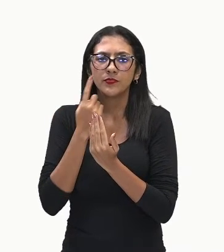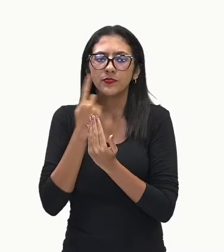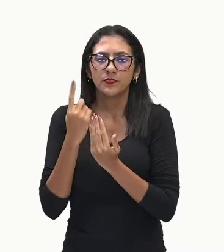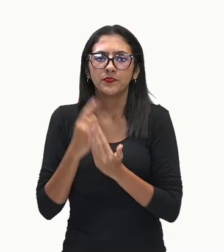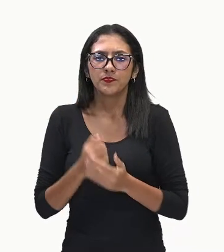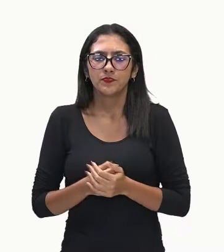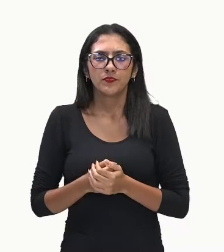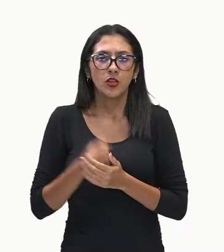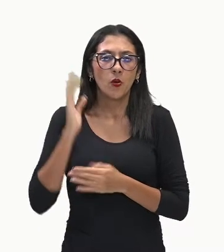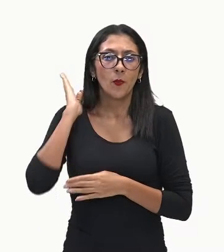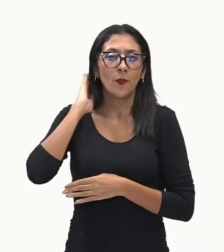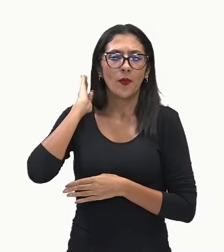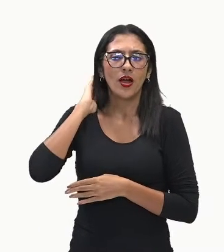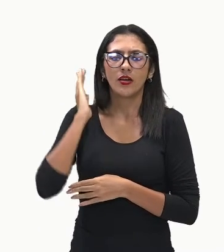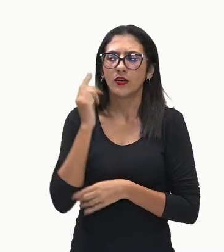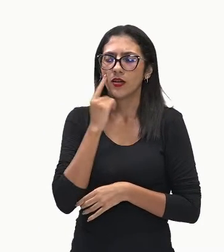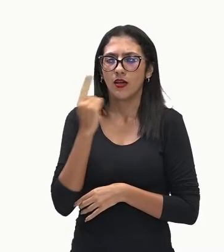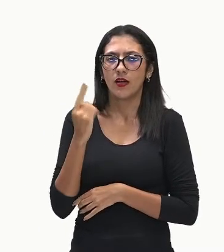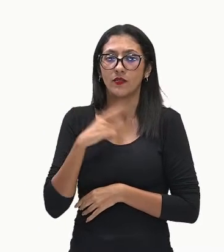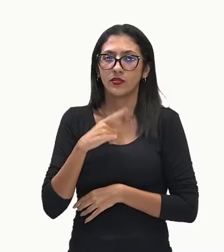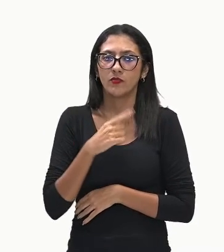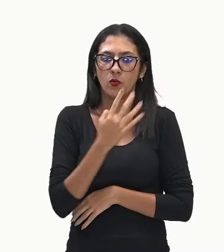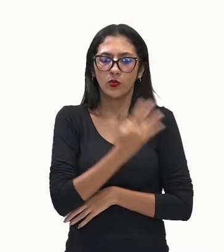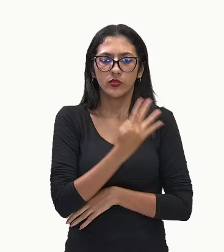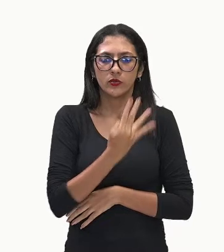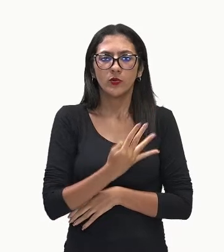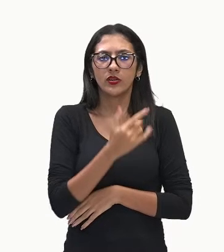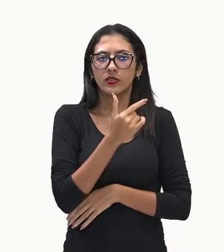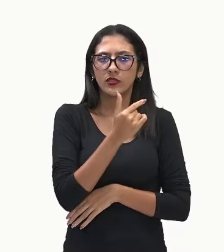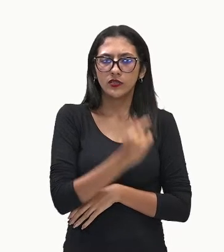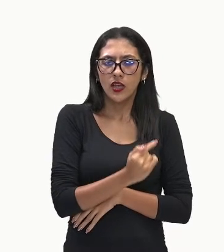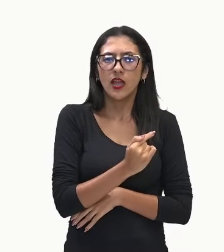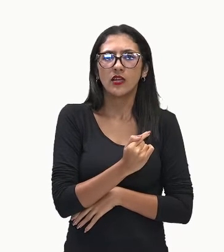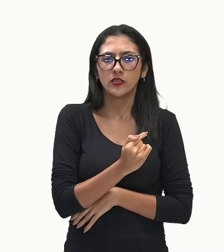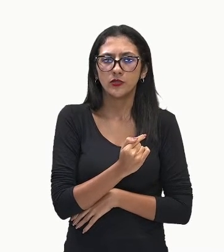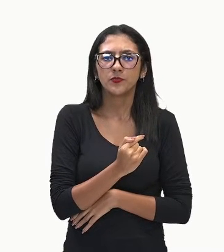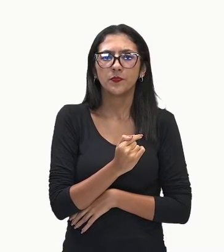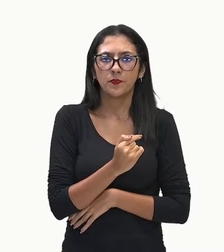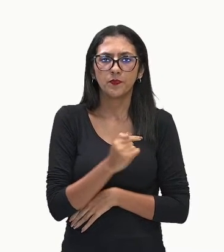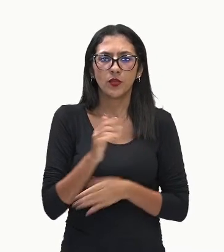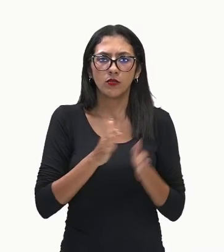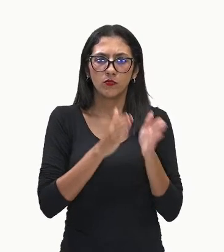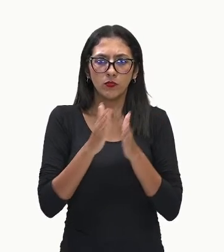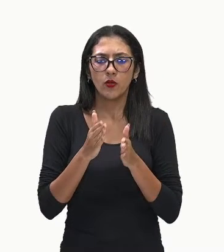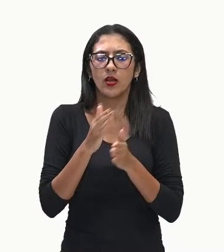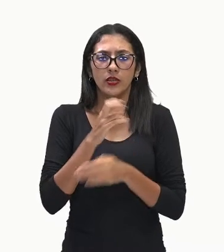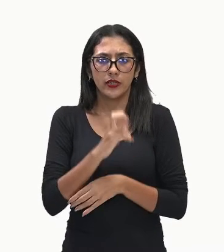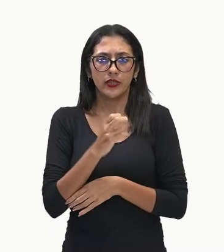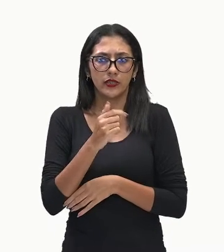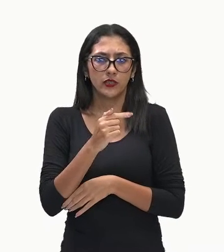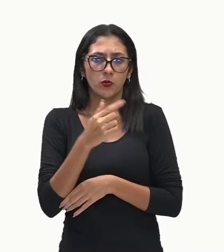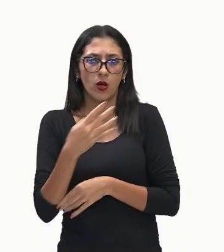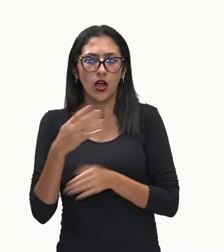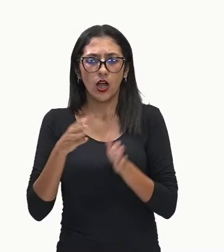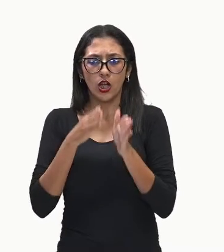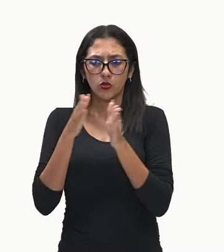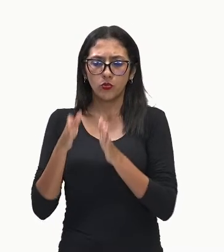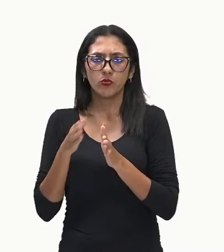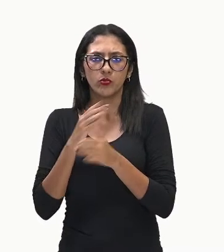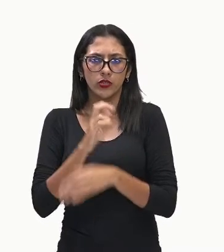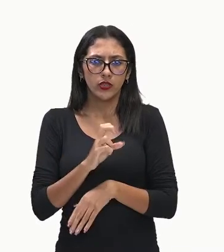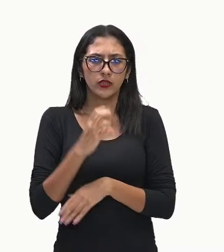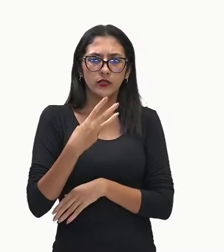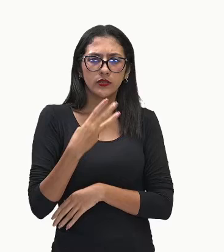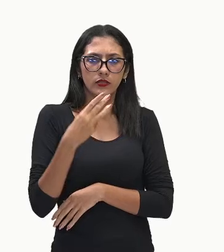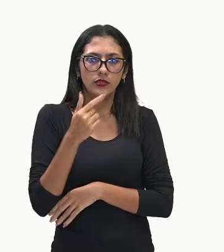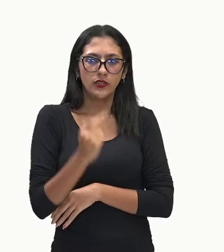desmatamento de 447 milhões de hectares, 574, 573.